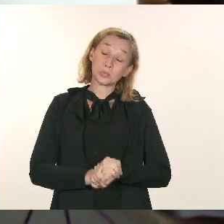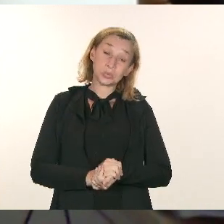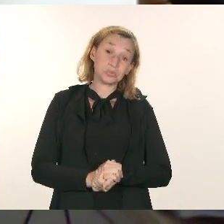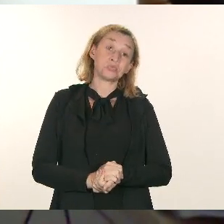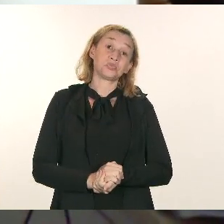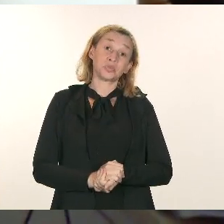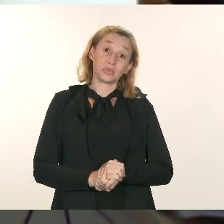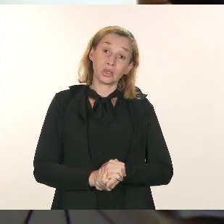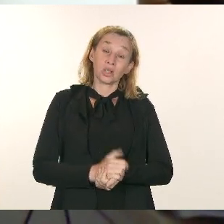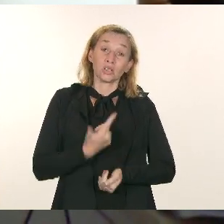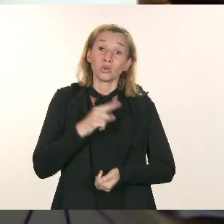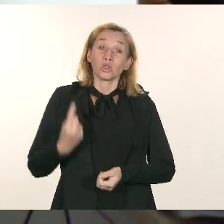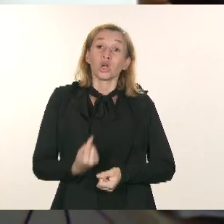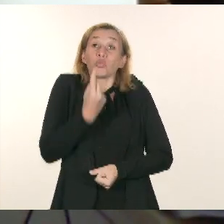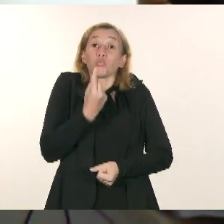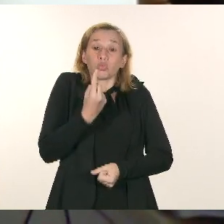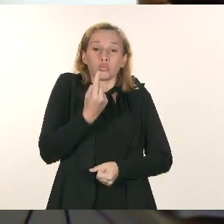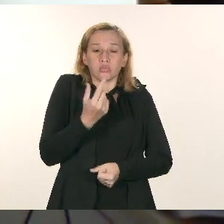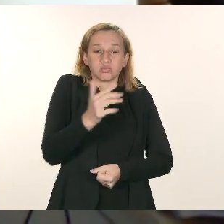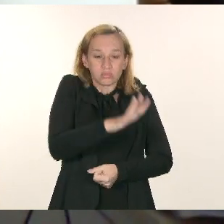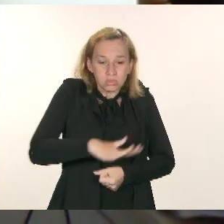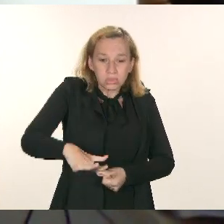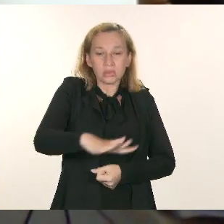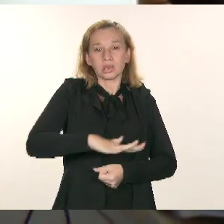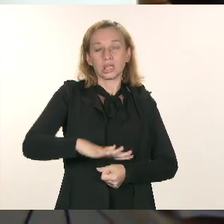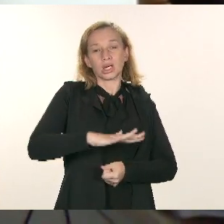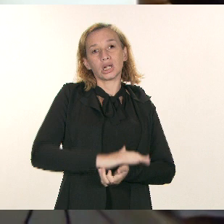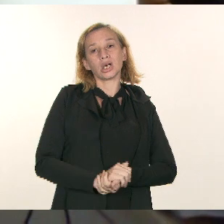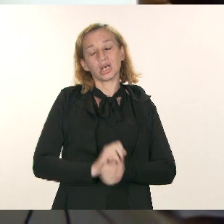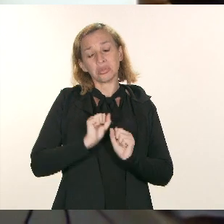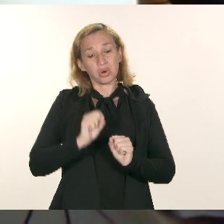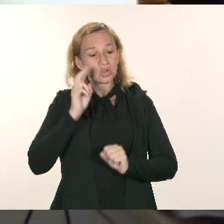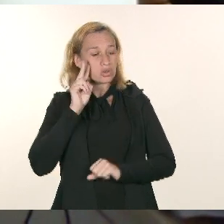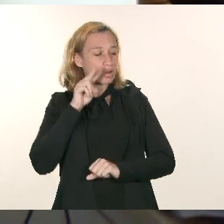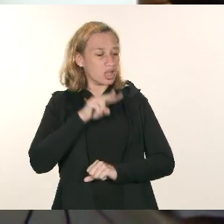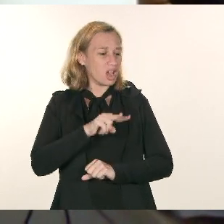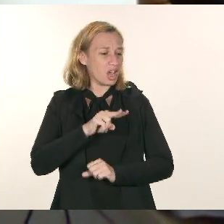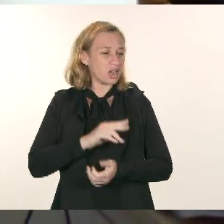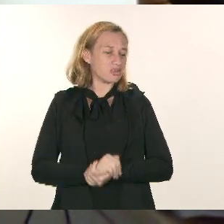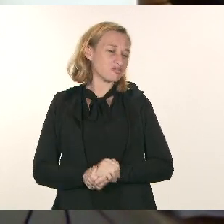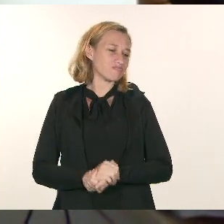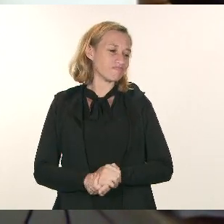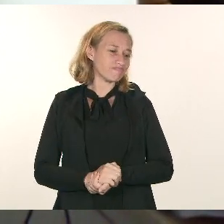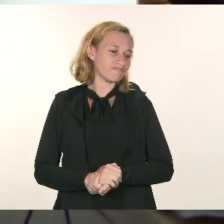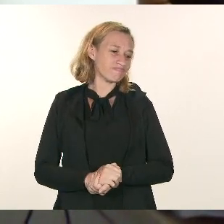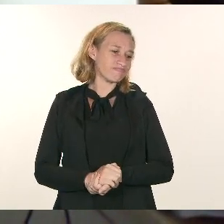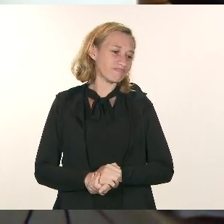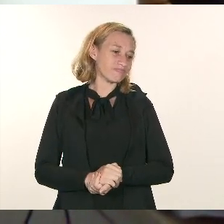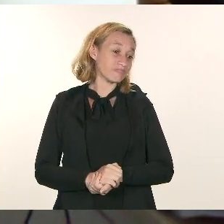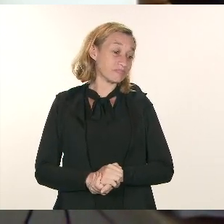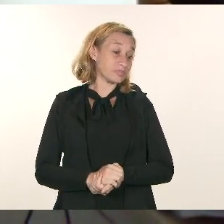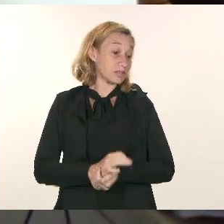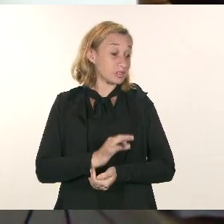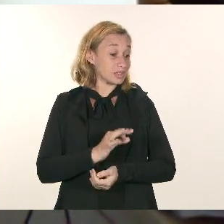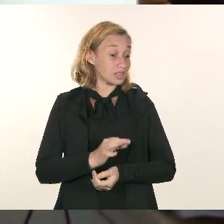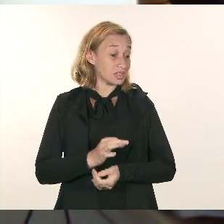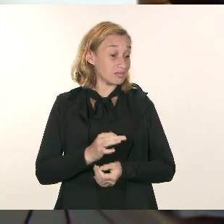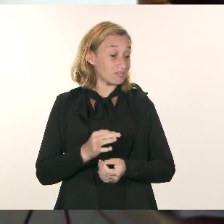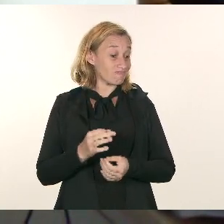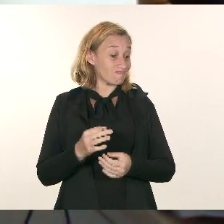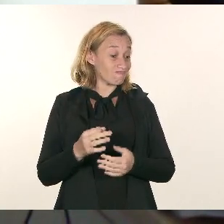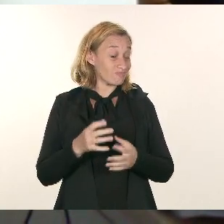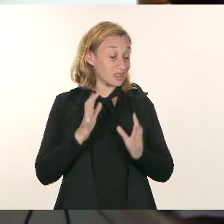tem uma área que a gente possa olhar de uma forma mais aguda,